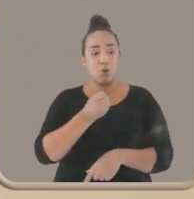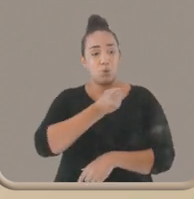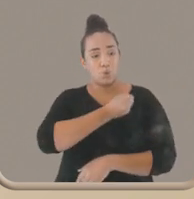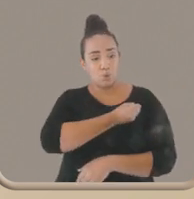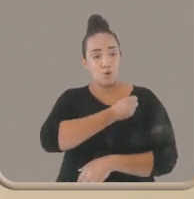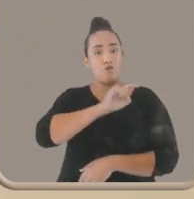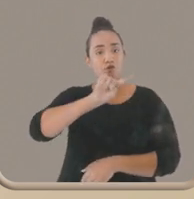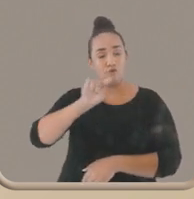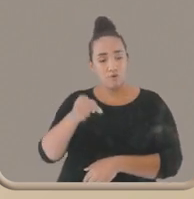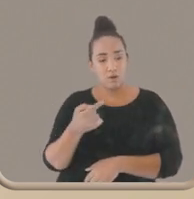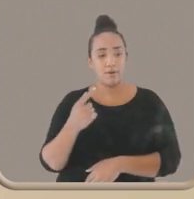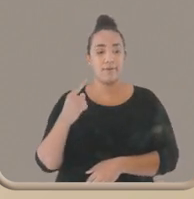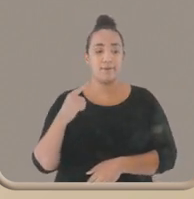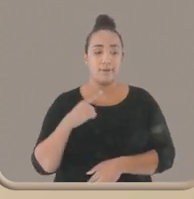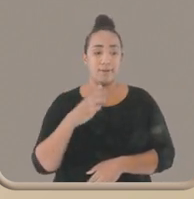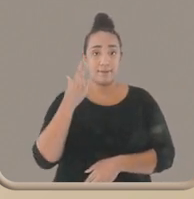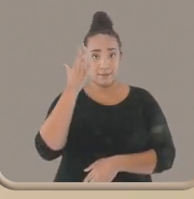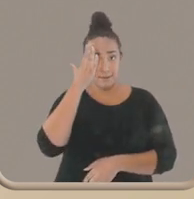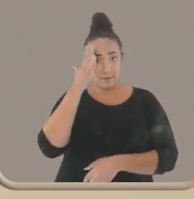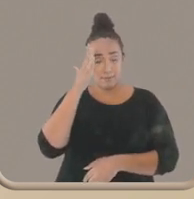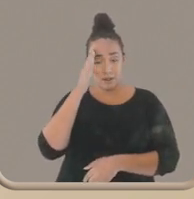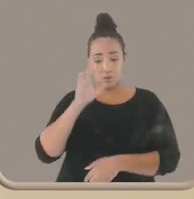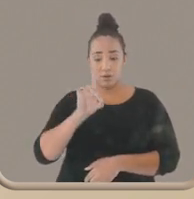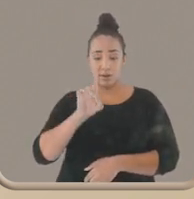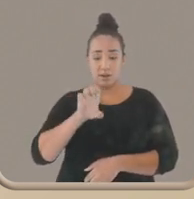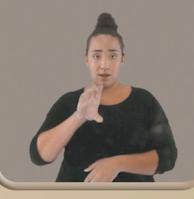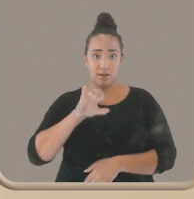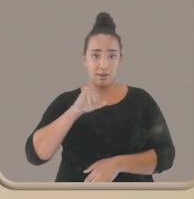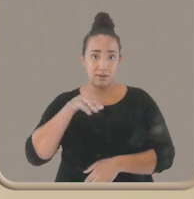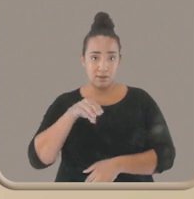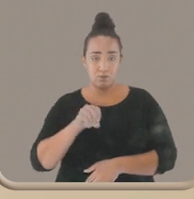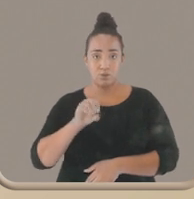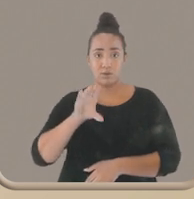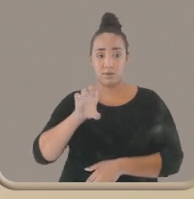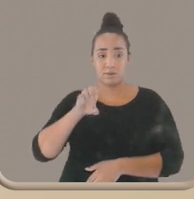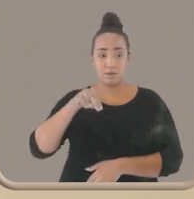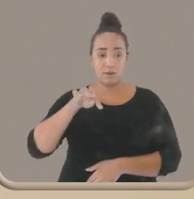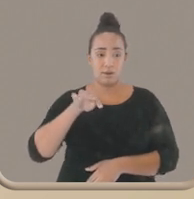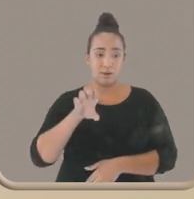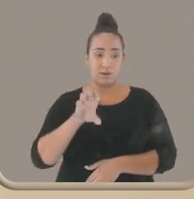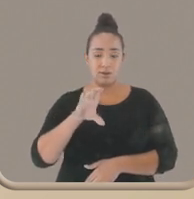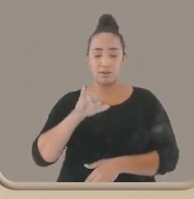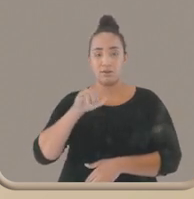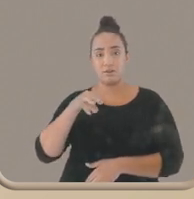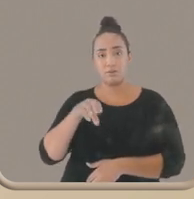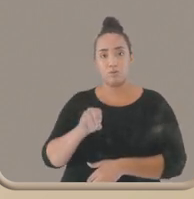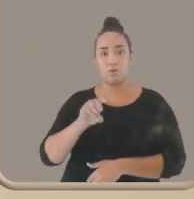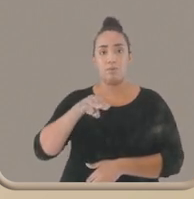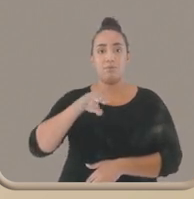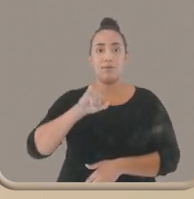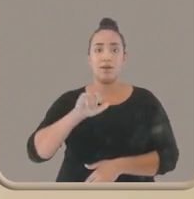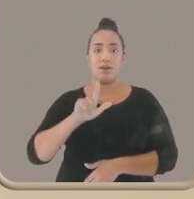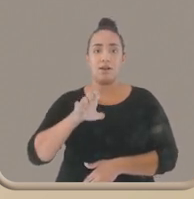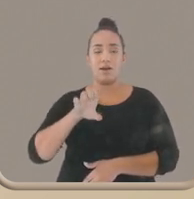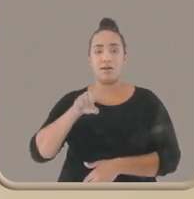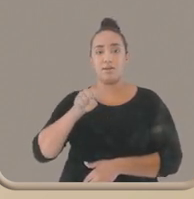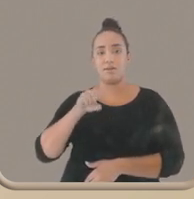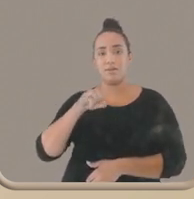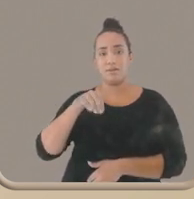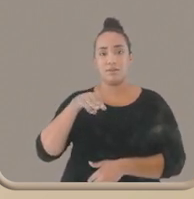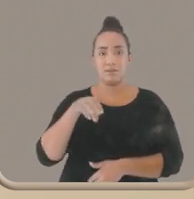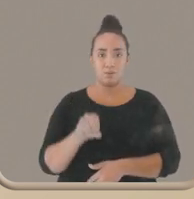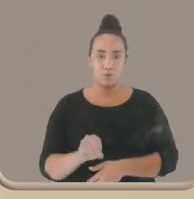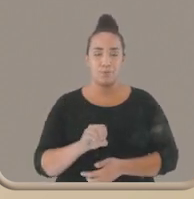números decimais, reconhecendo o décimo, o centésimo e o milésimo, e as relações entre